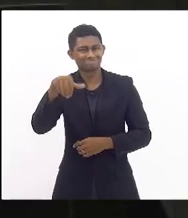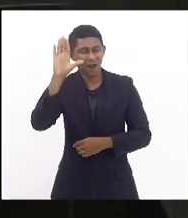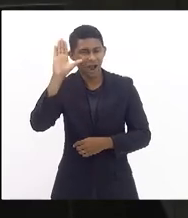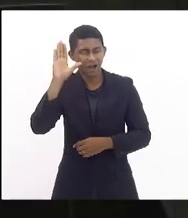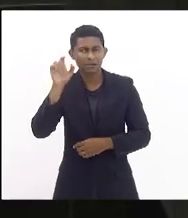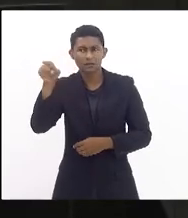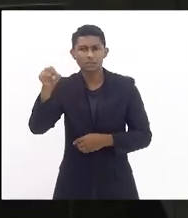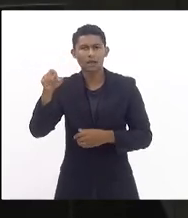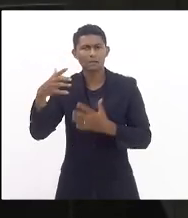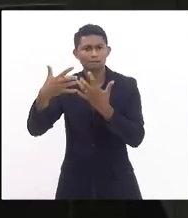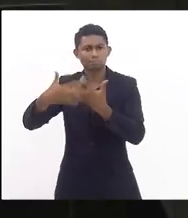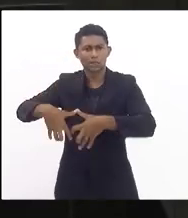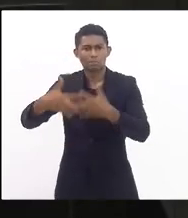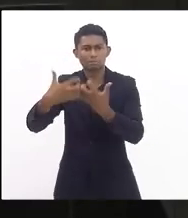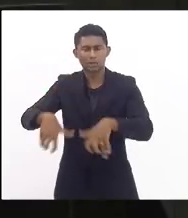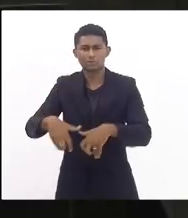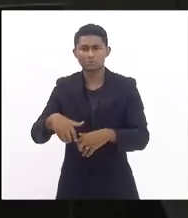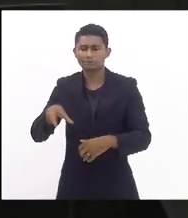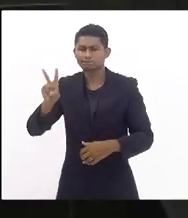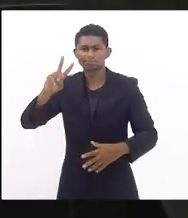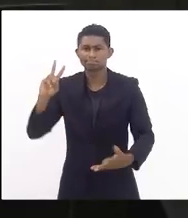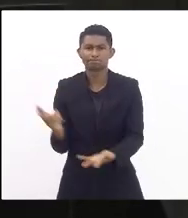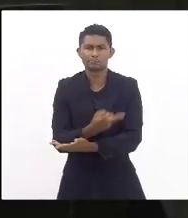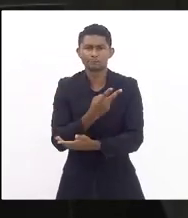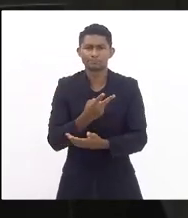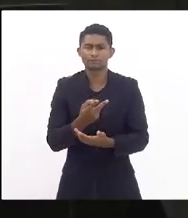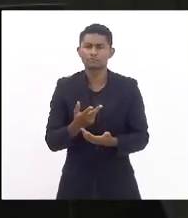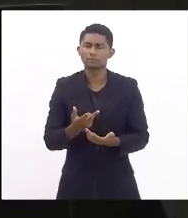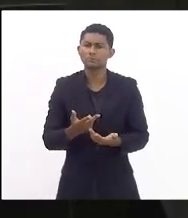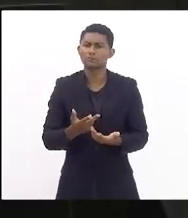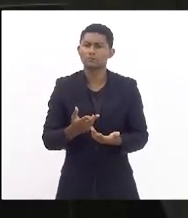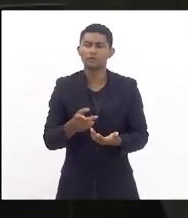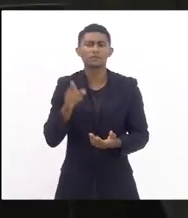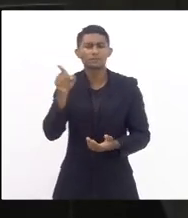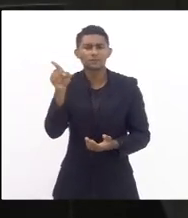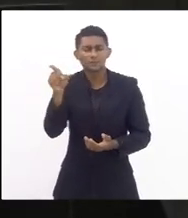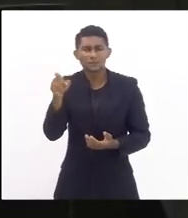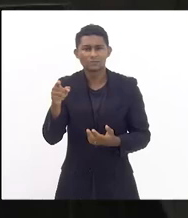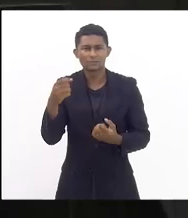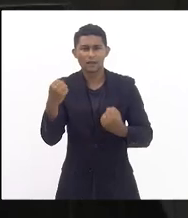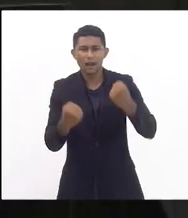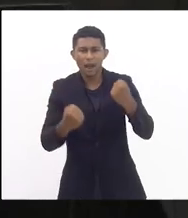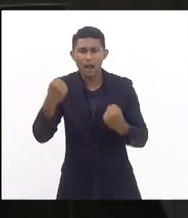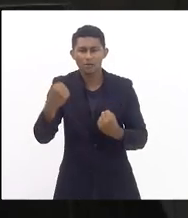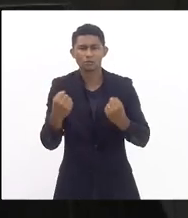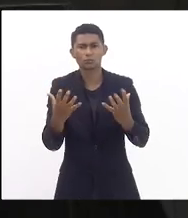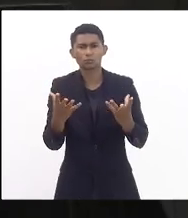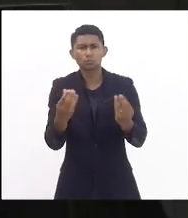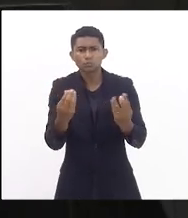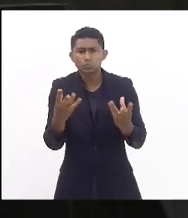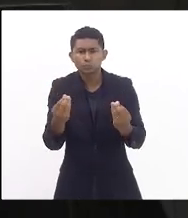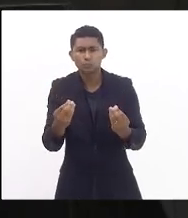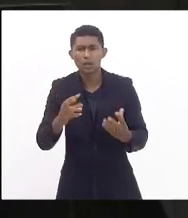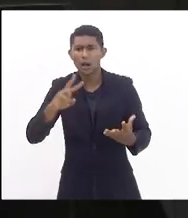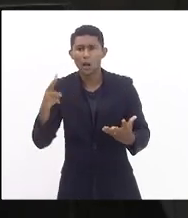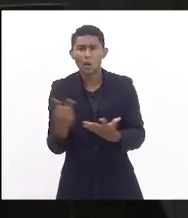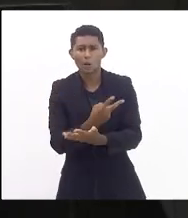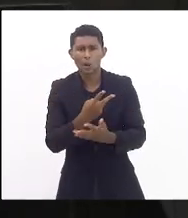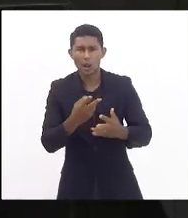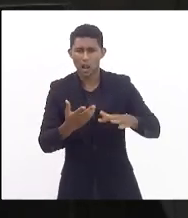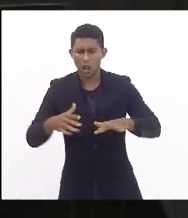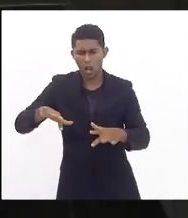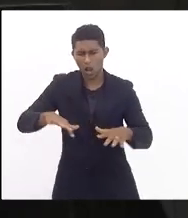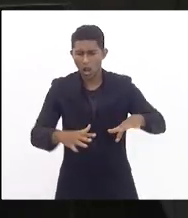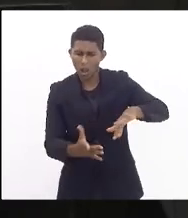claro o volume de veículos que foram destruídos. Chegaram a ser